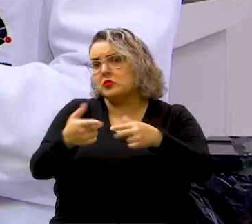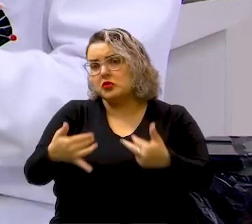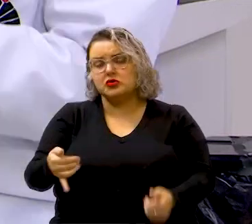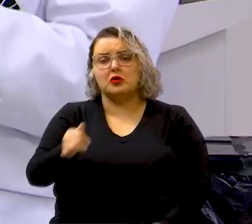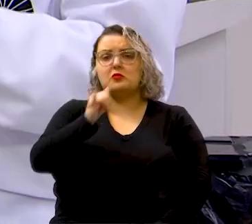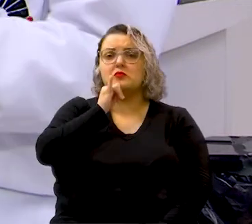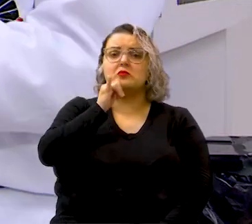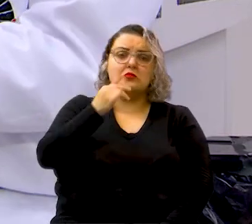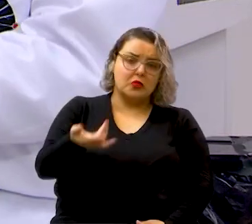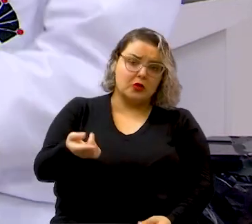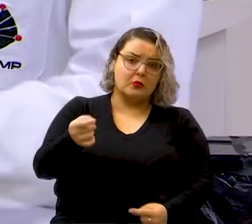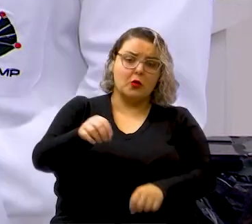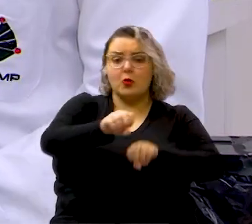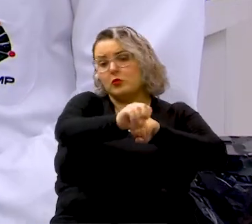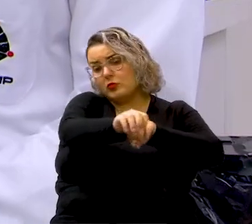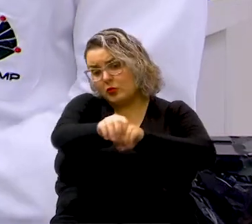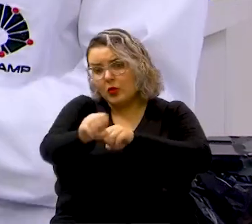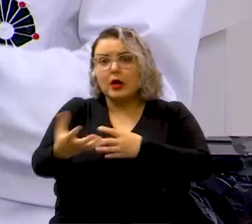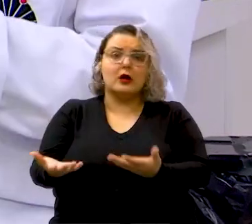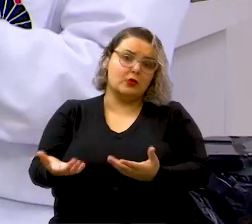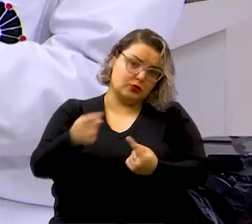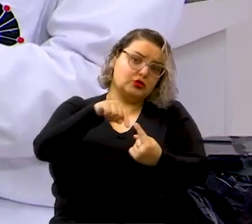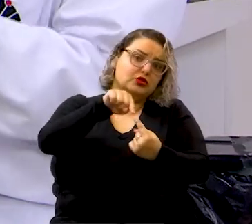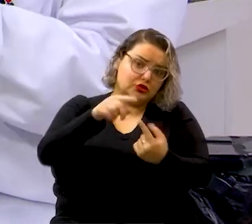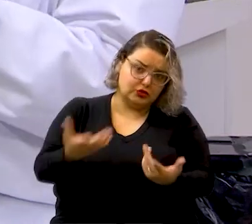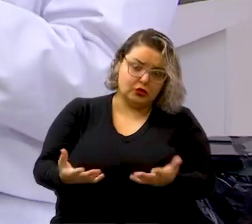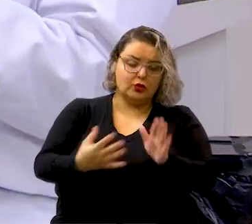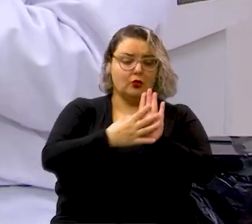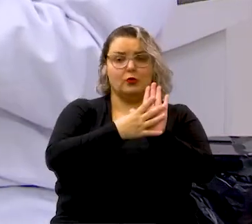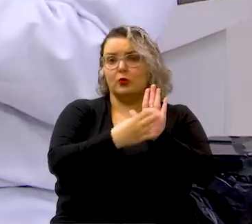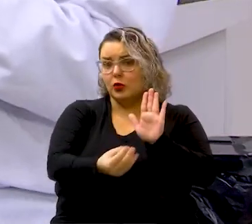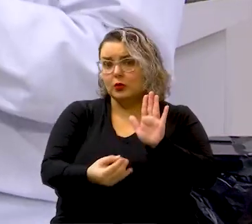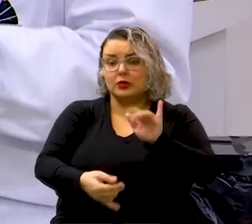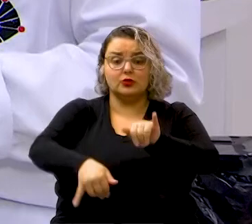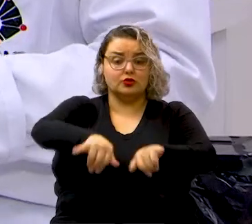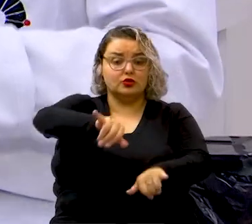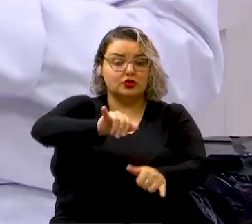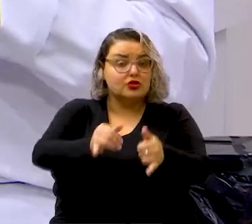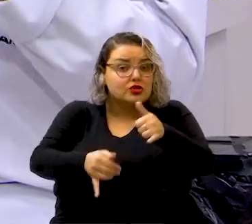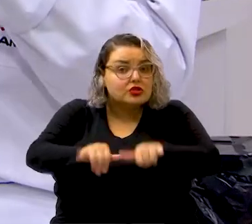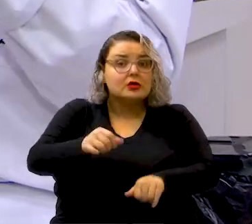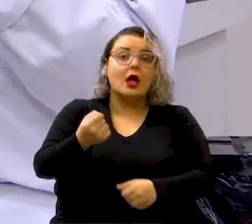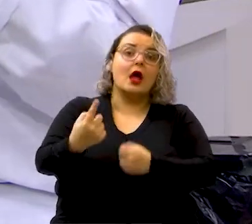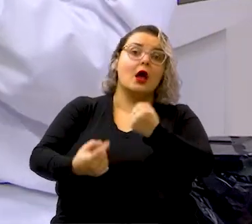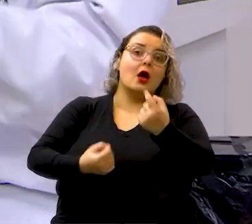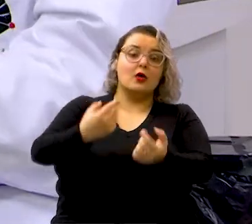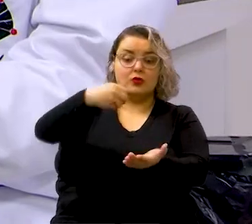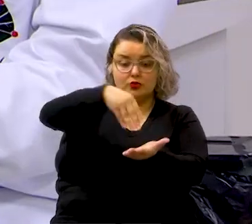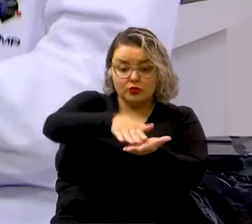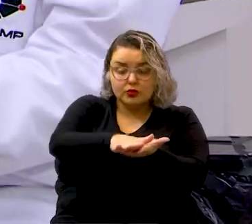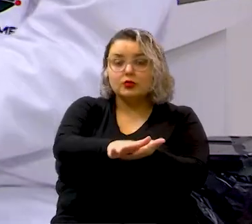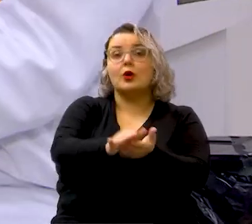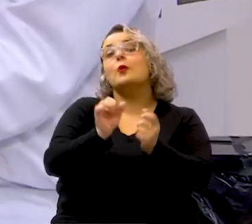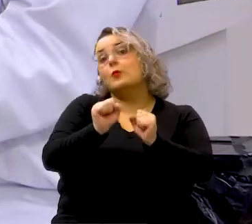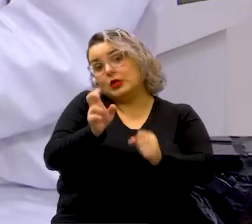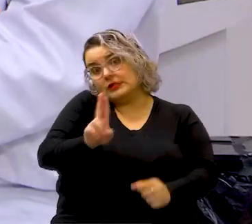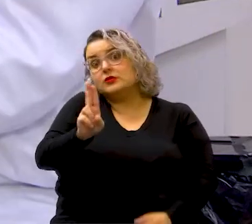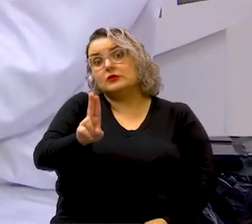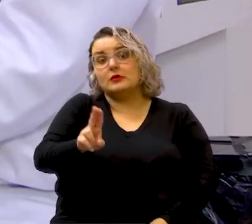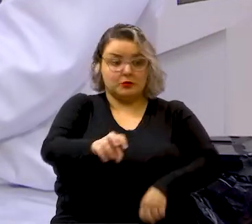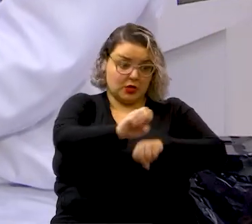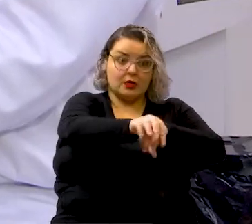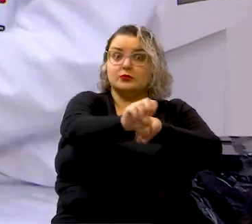objetos, por exemplo, com fins educacionais, né? Você pode tentar imprimir modelos de química, você pode imprimir alguns objetos que podem ser